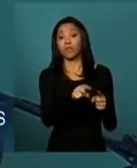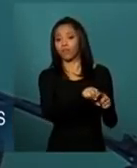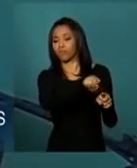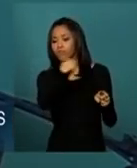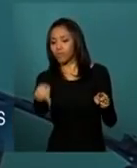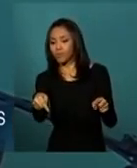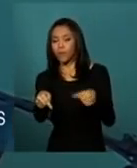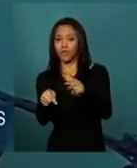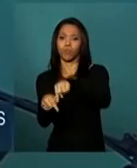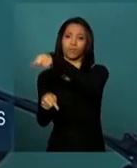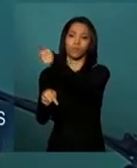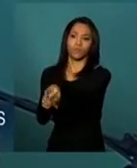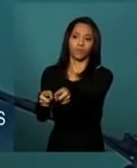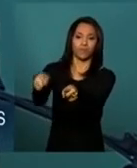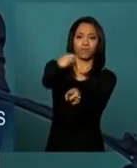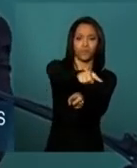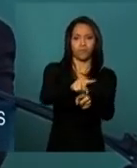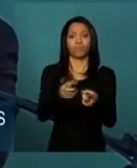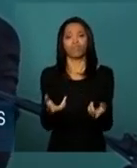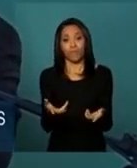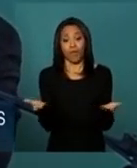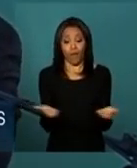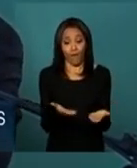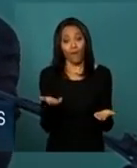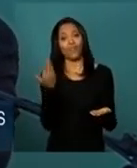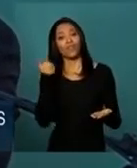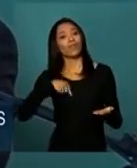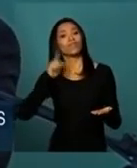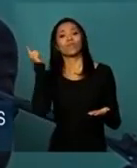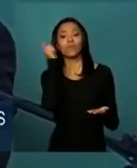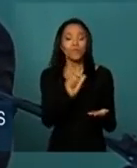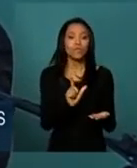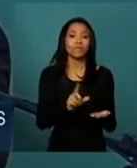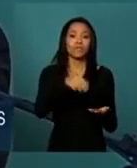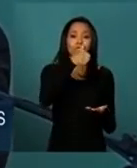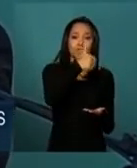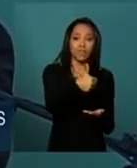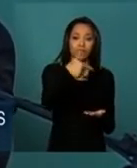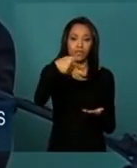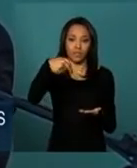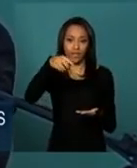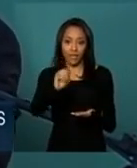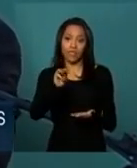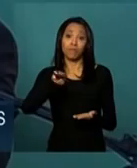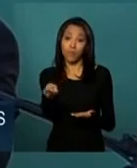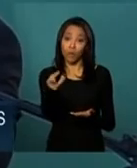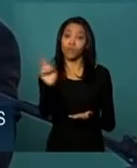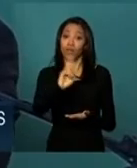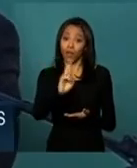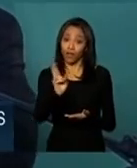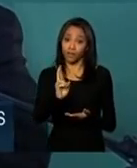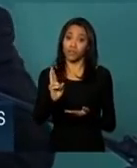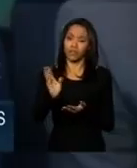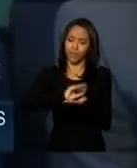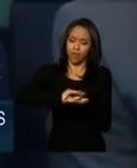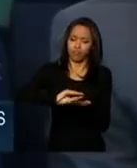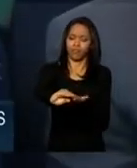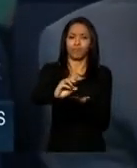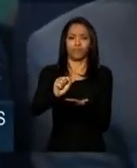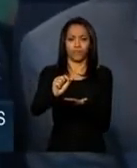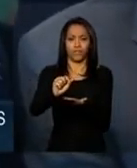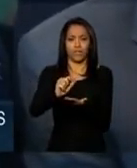terminais. Fomos contemplados agora com pouco mais de 170 milhões de reais em obras importantes, assim